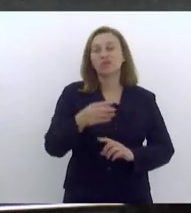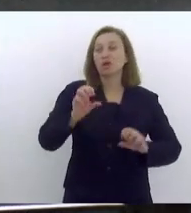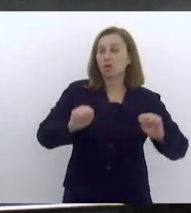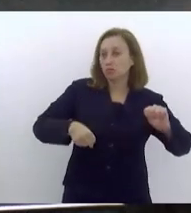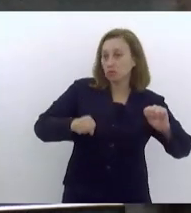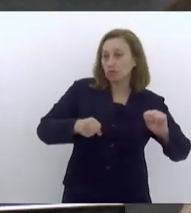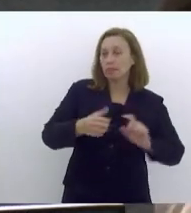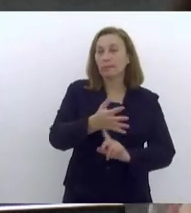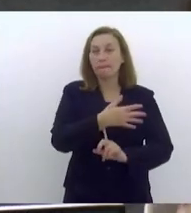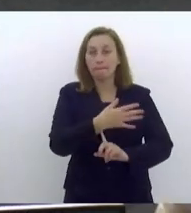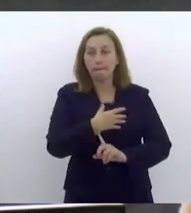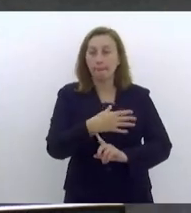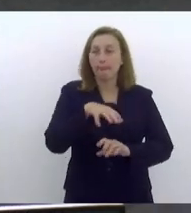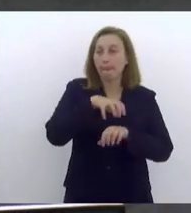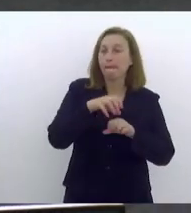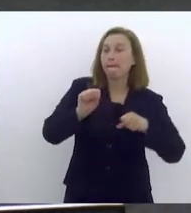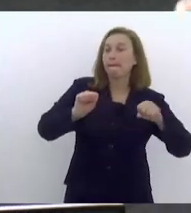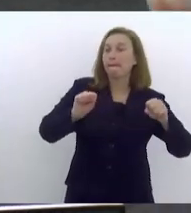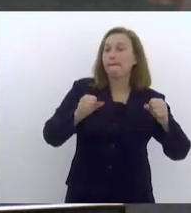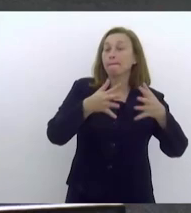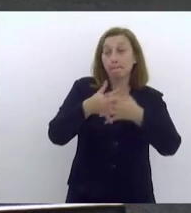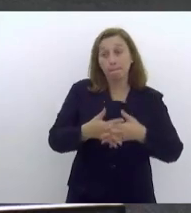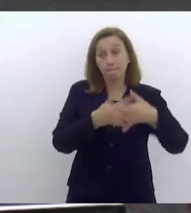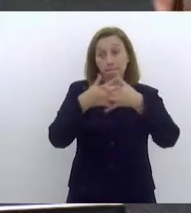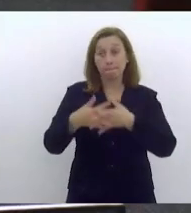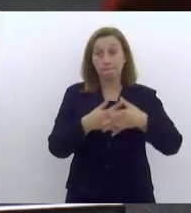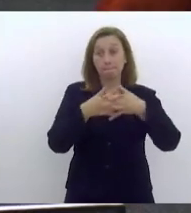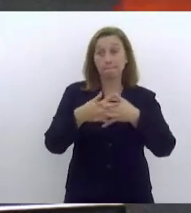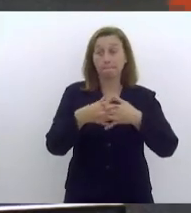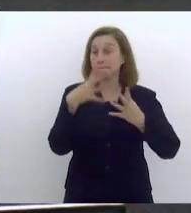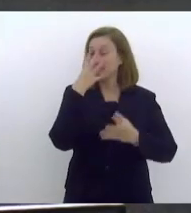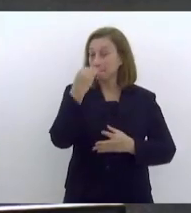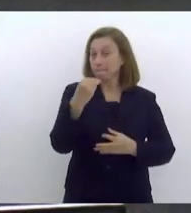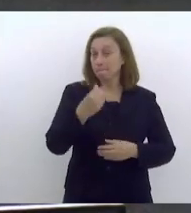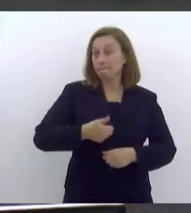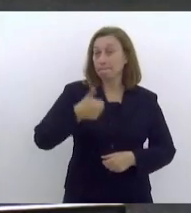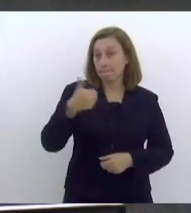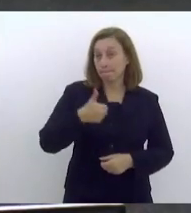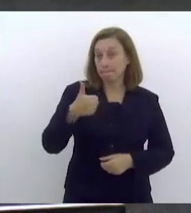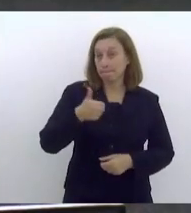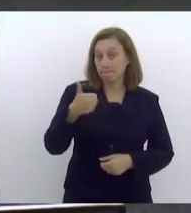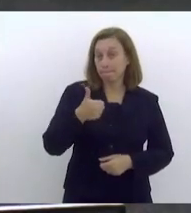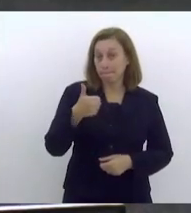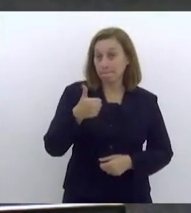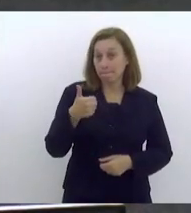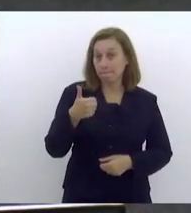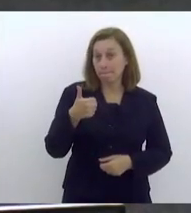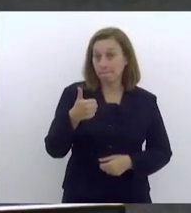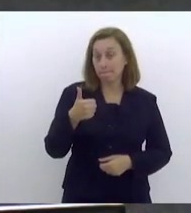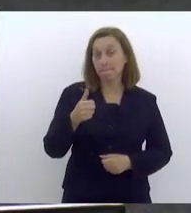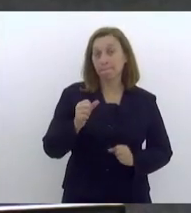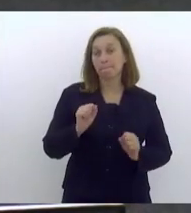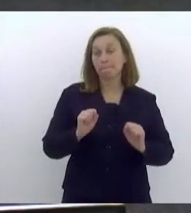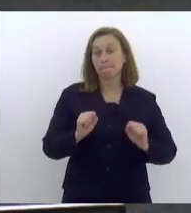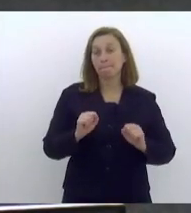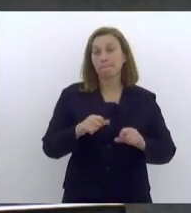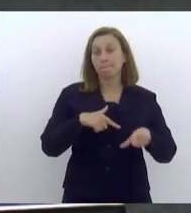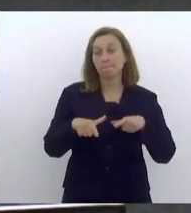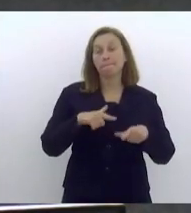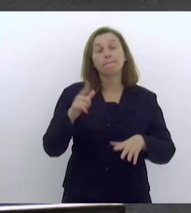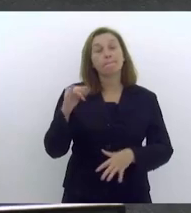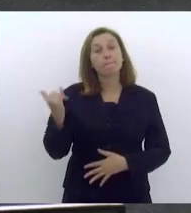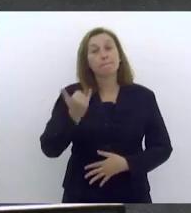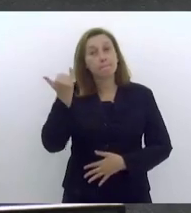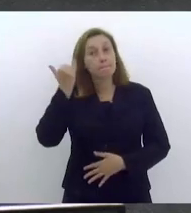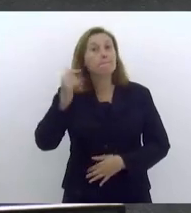mototaxista, caminhoneiro, os da van, sendo a primeira, a segunda não, mas a primeira pelo menos para que ele possa exercer. Então é de suma